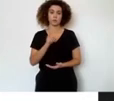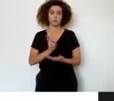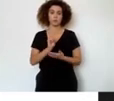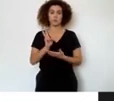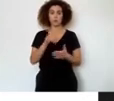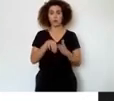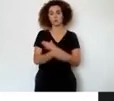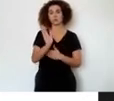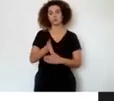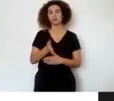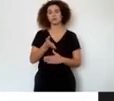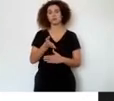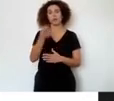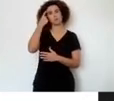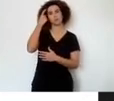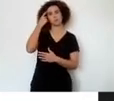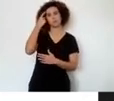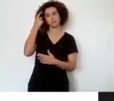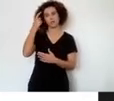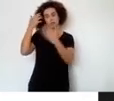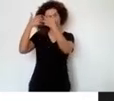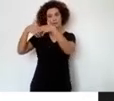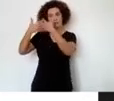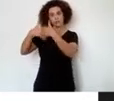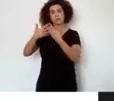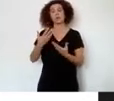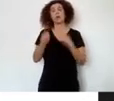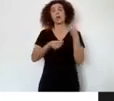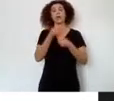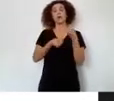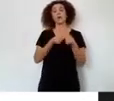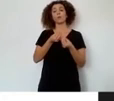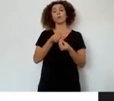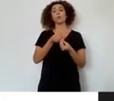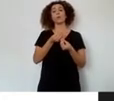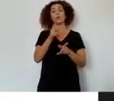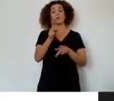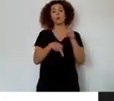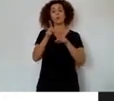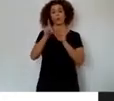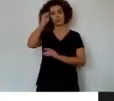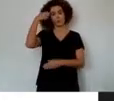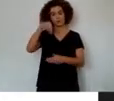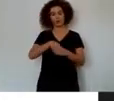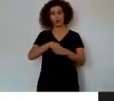inclusive a retratação do negro na mídia, por exemplo, quando, né, se